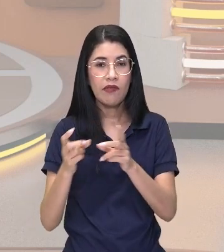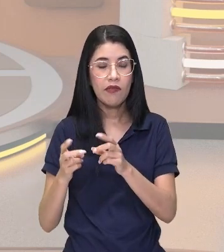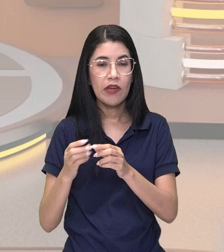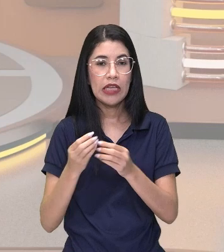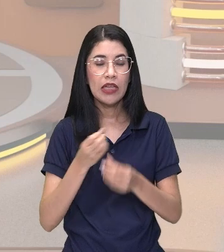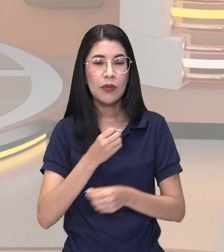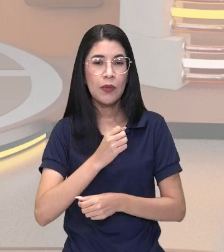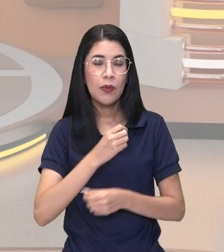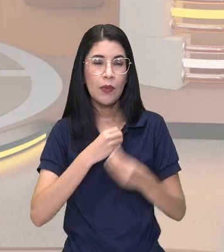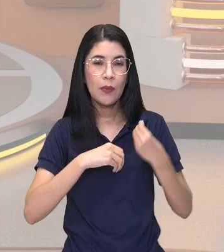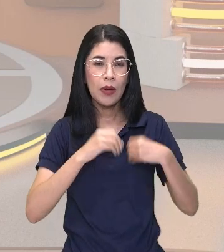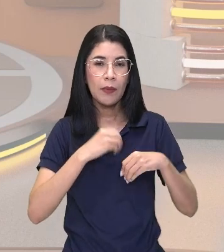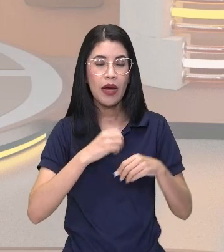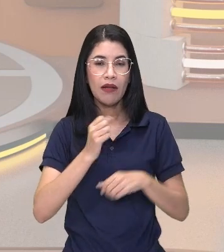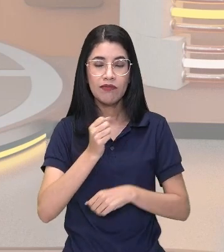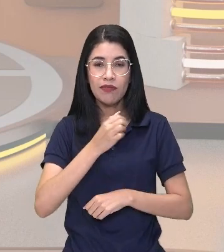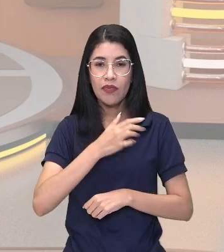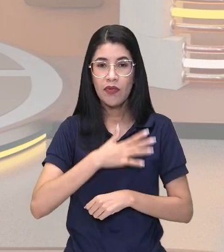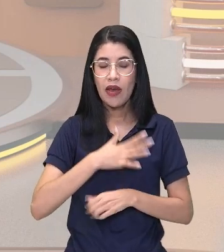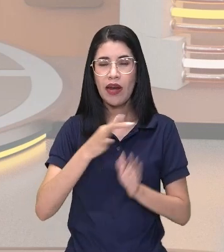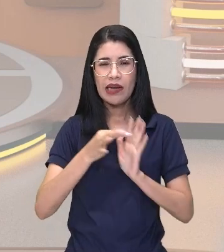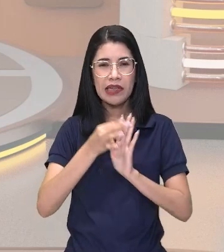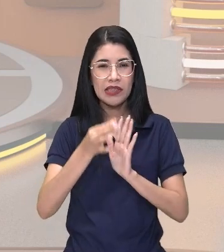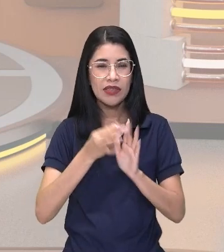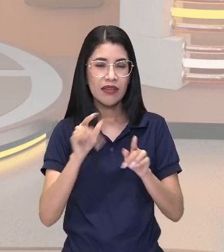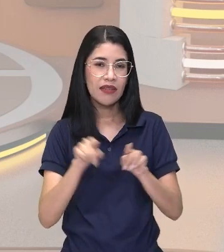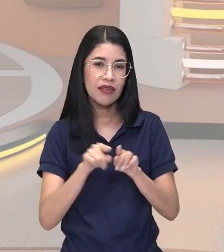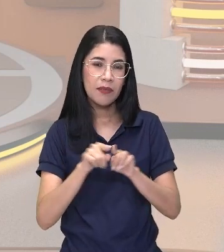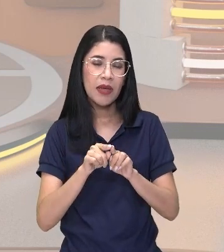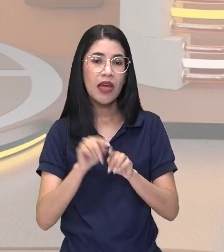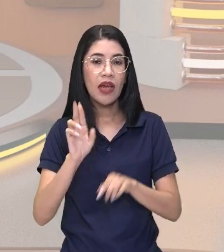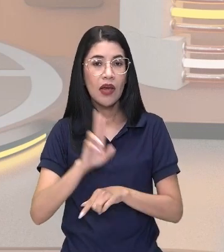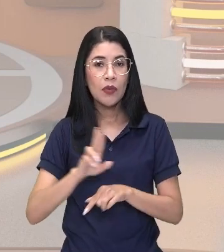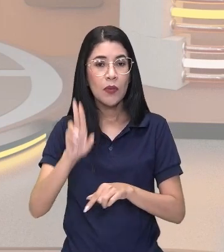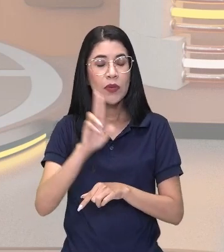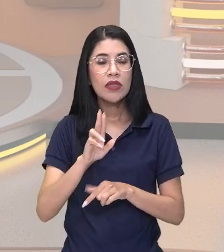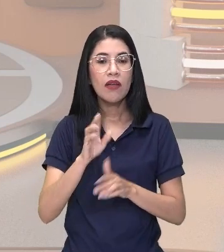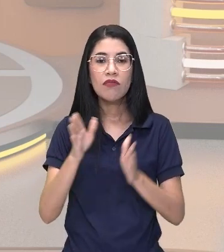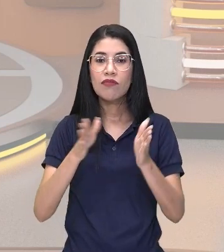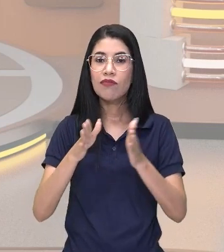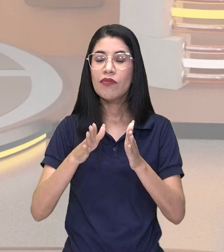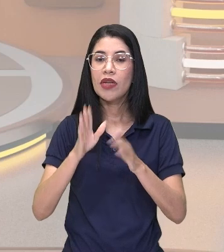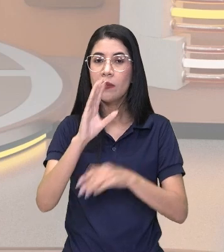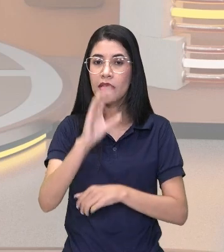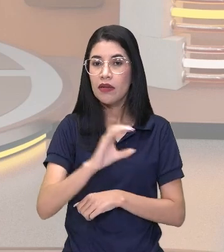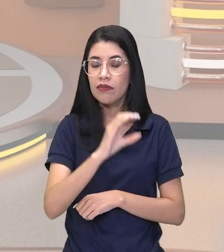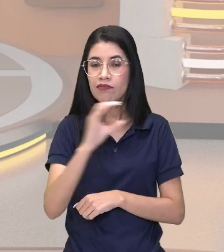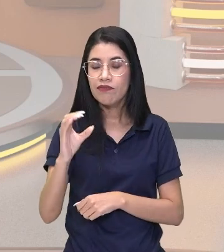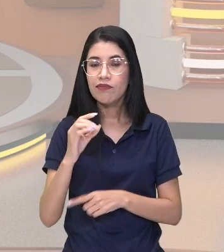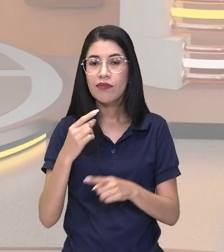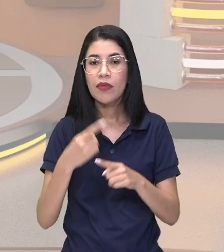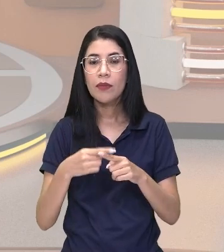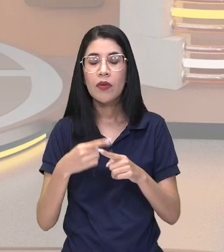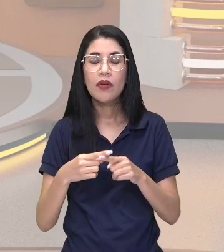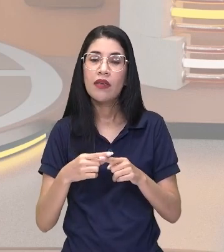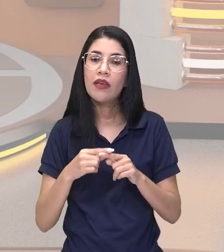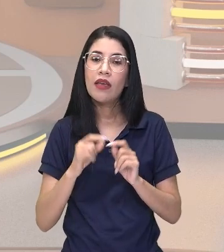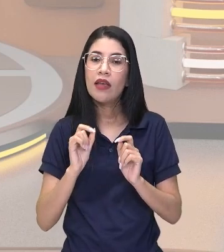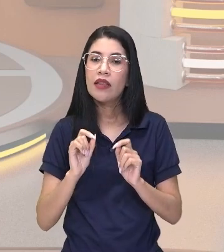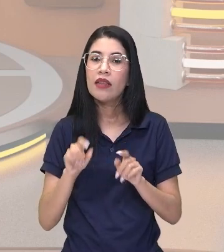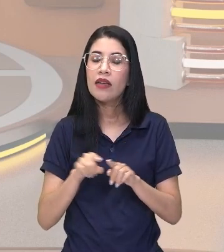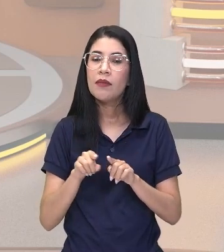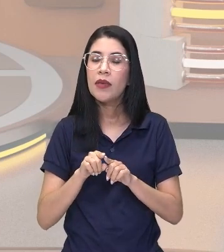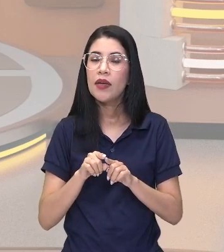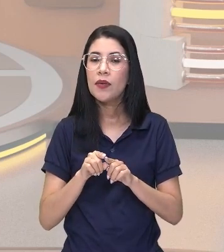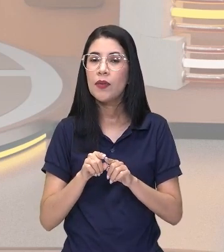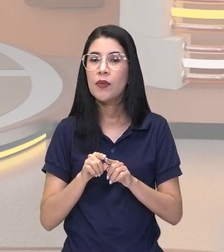era algo muito criticado e também muito usado naquele momento pela Igreja Católica. E isso escandalizou o próprio